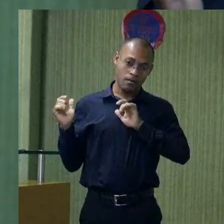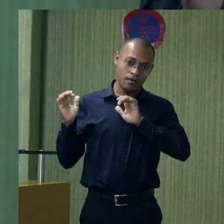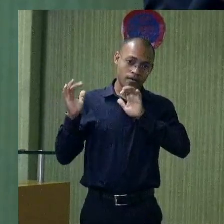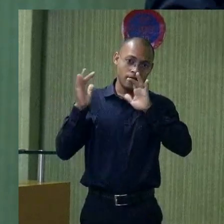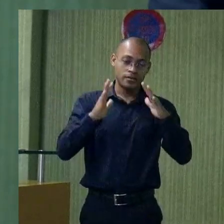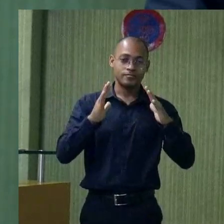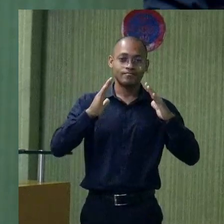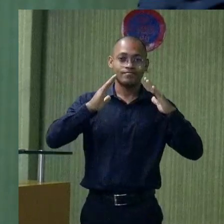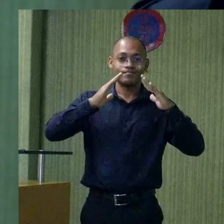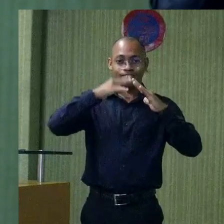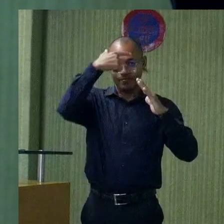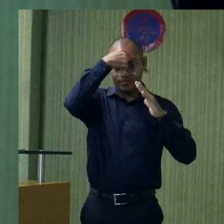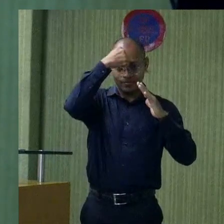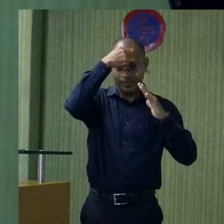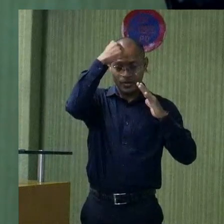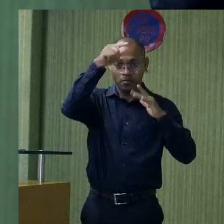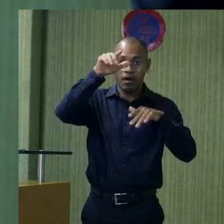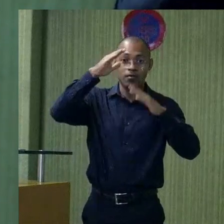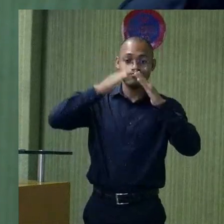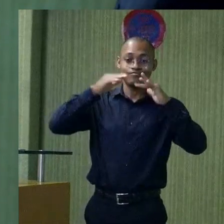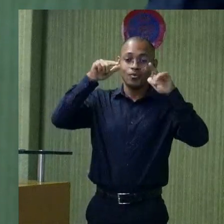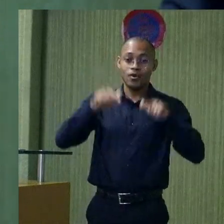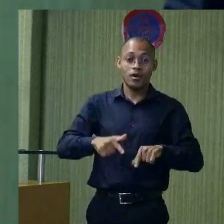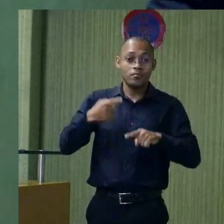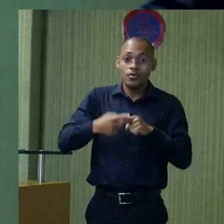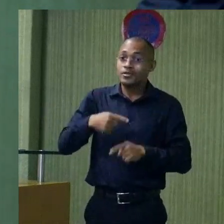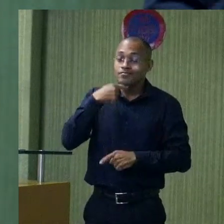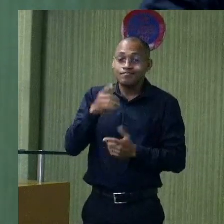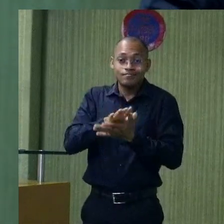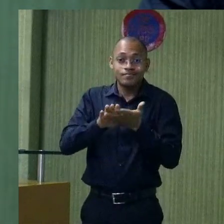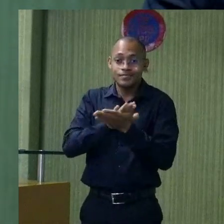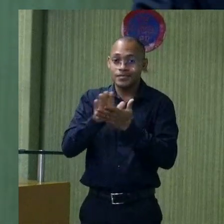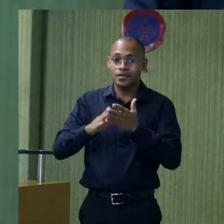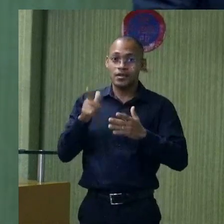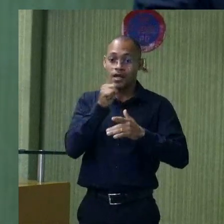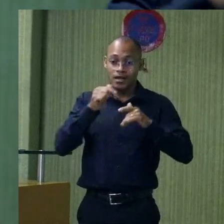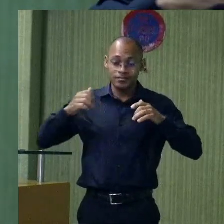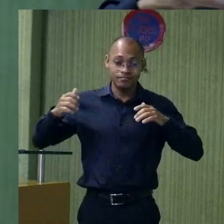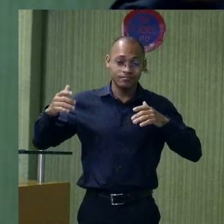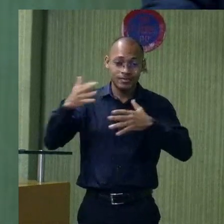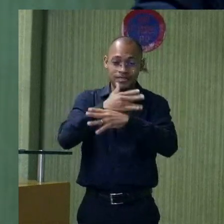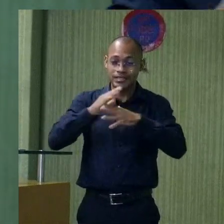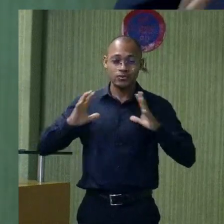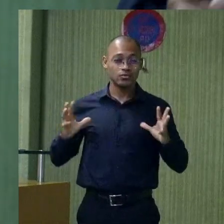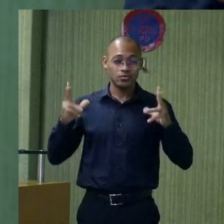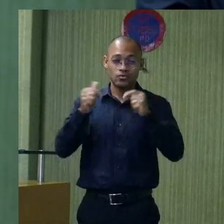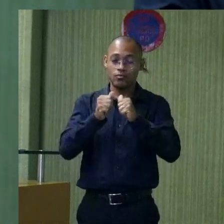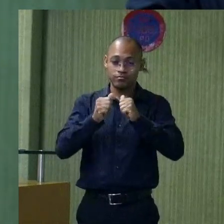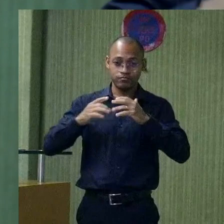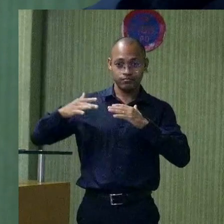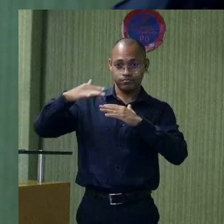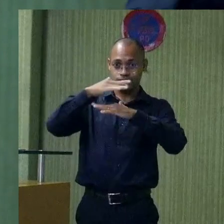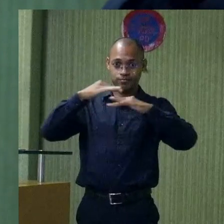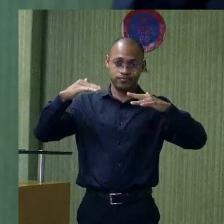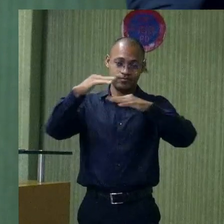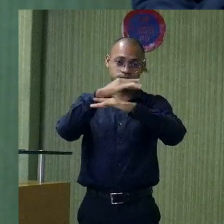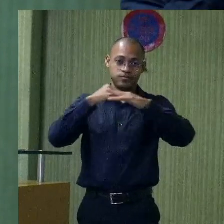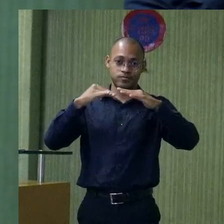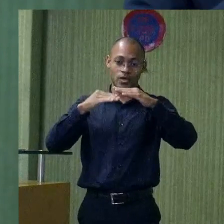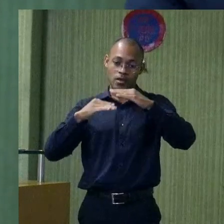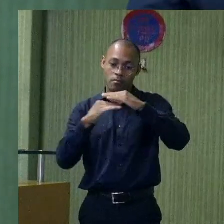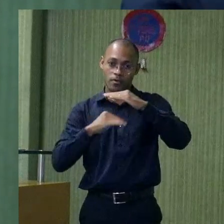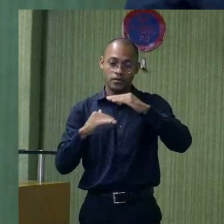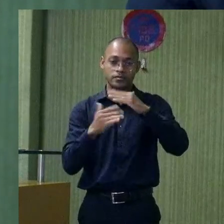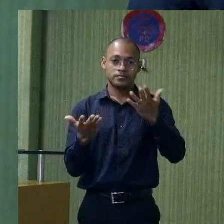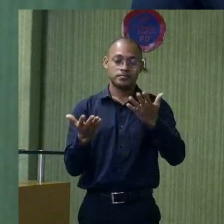notícia no país nessa situação de emergencialidade como foi esse nível só quis contextualizar vocês